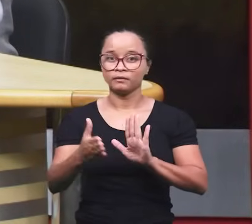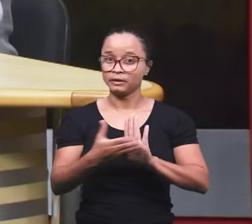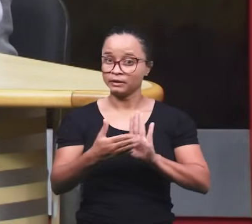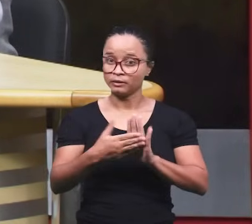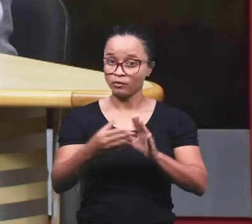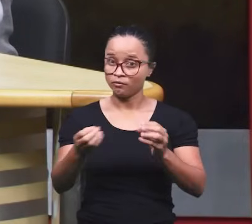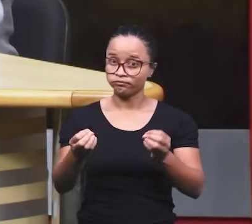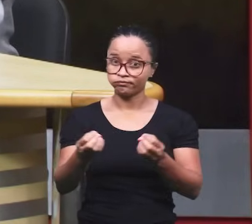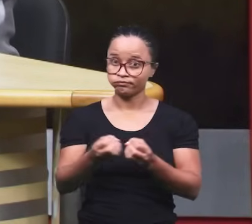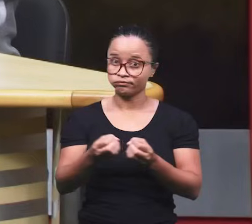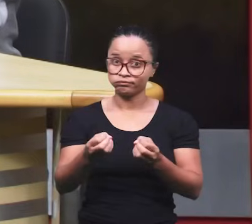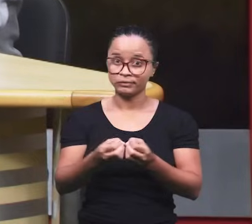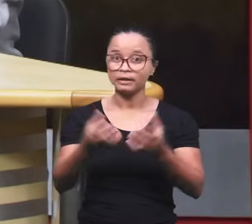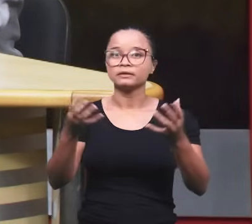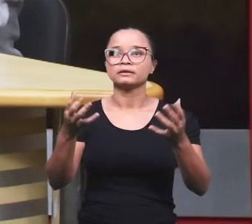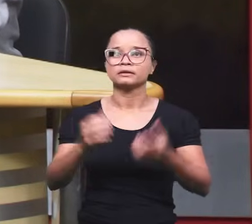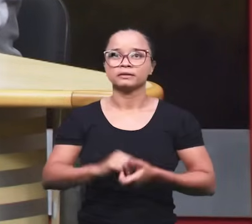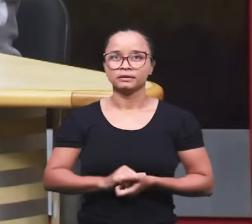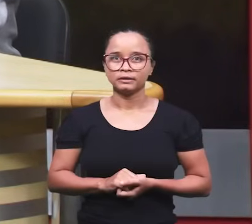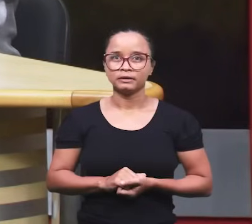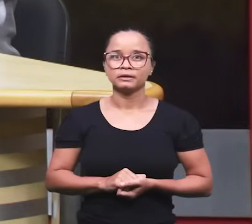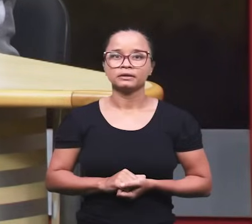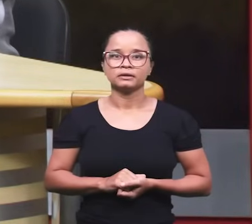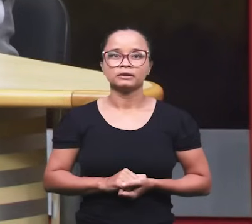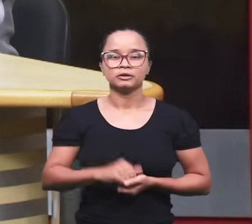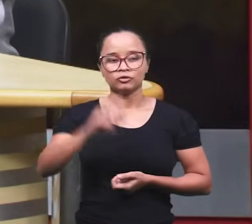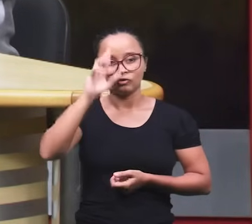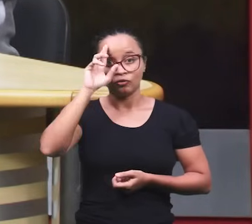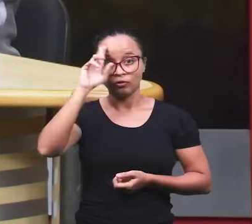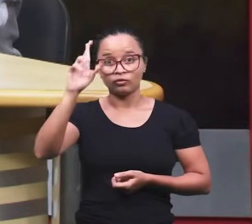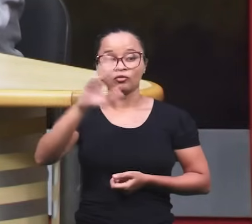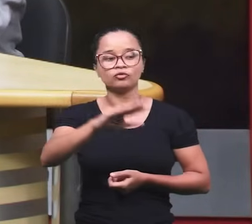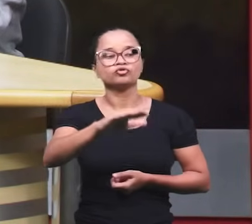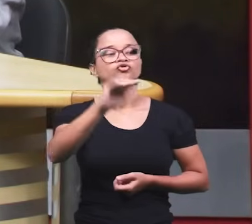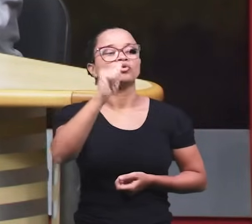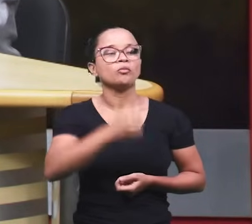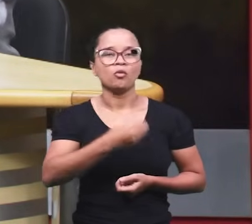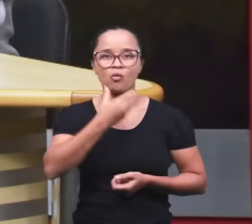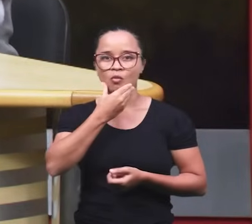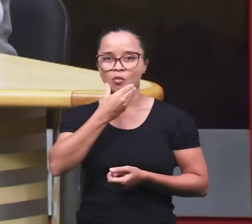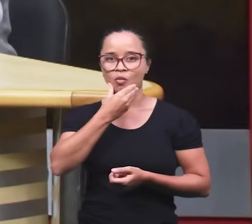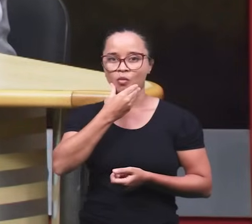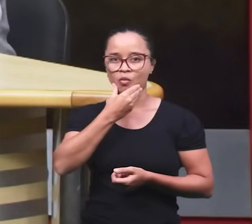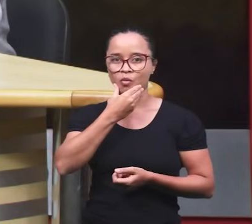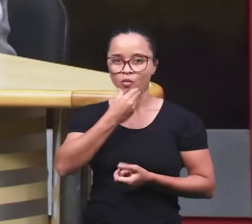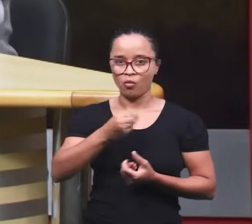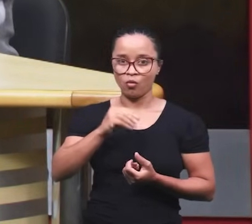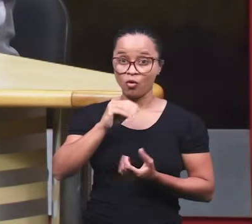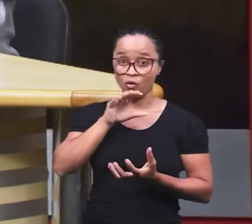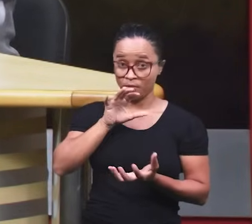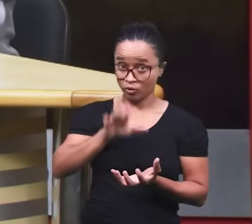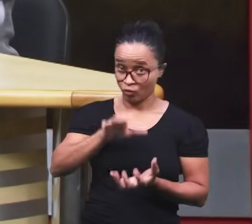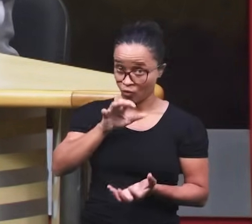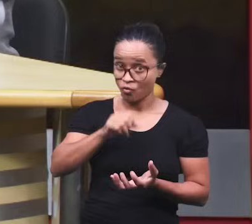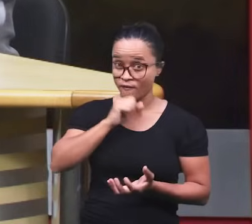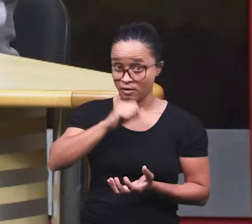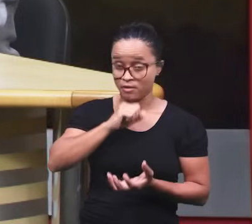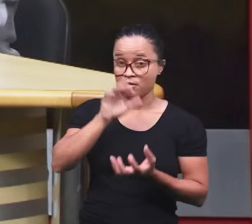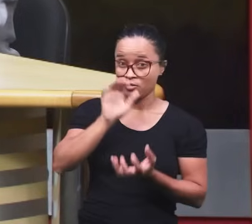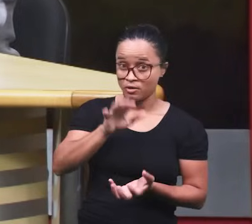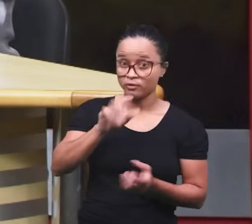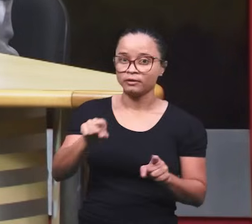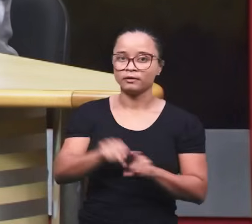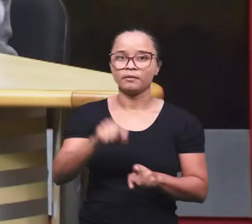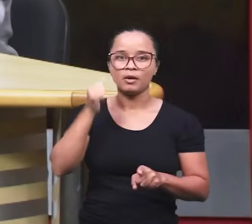um milagre o senhor chamou um homem idoso a esposa estéril idosa e falou assim vou fazer a